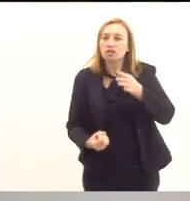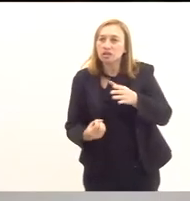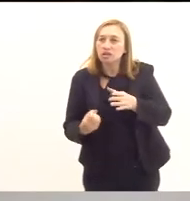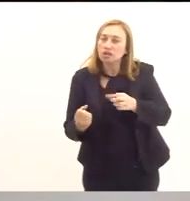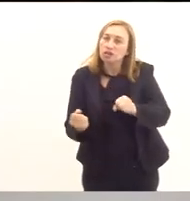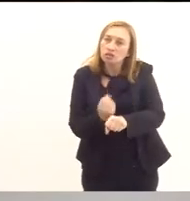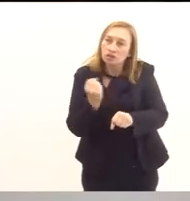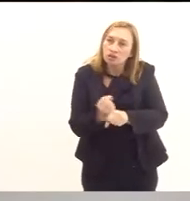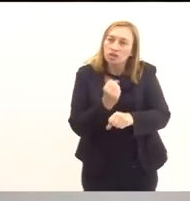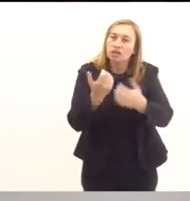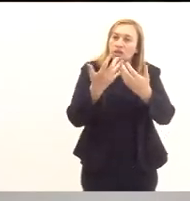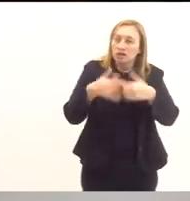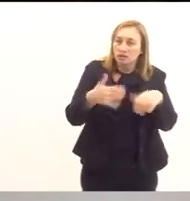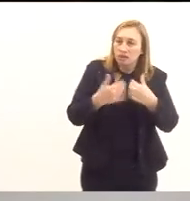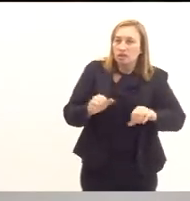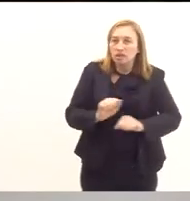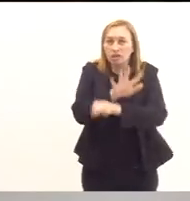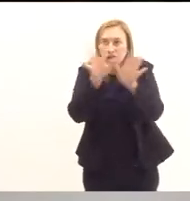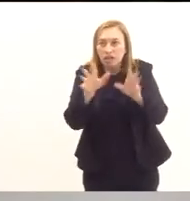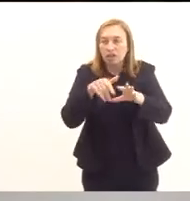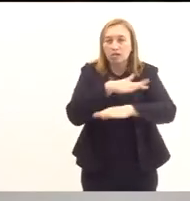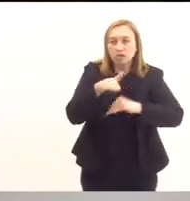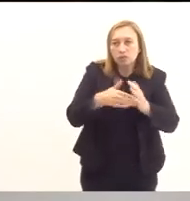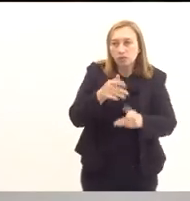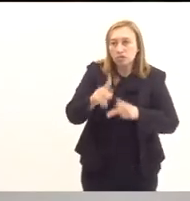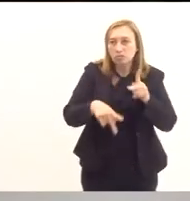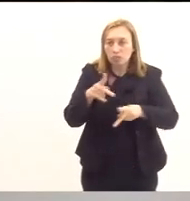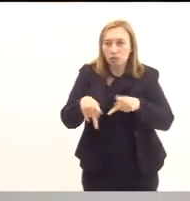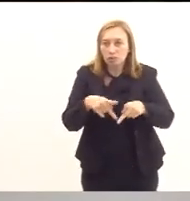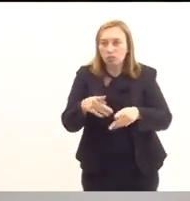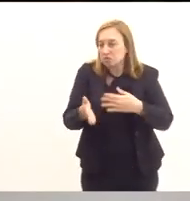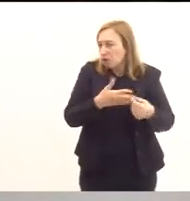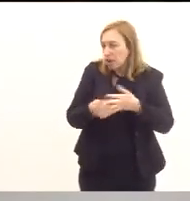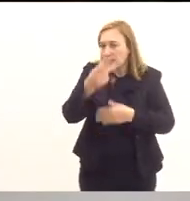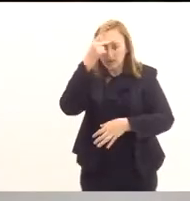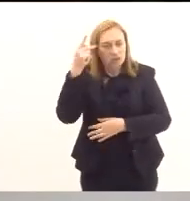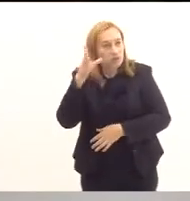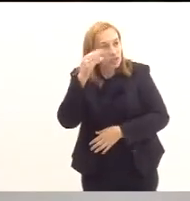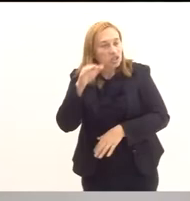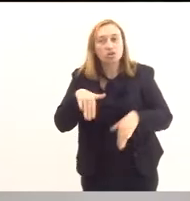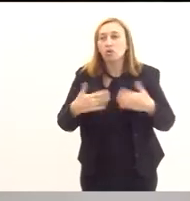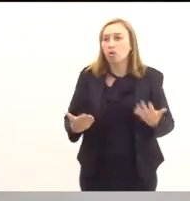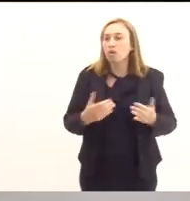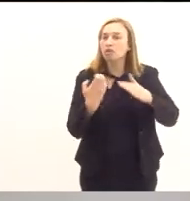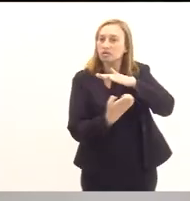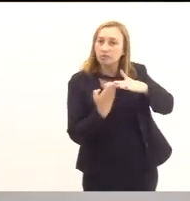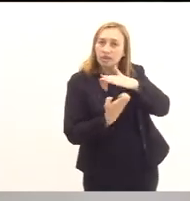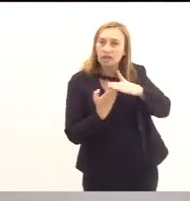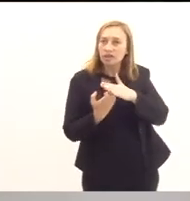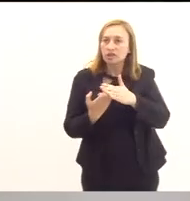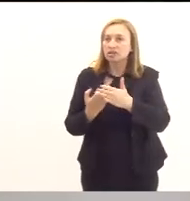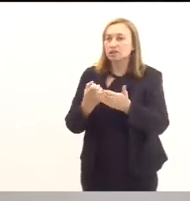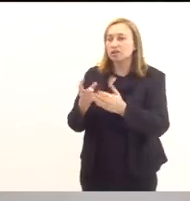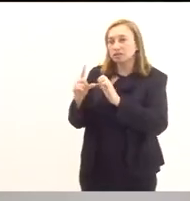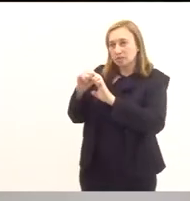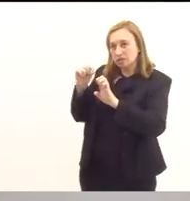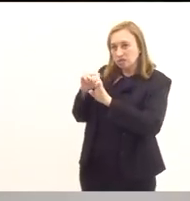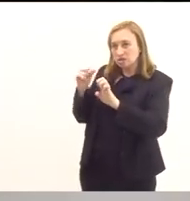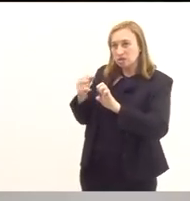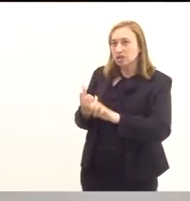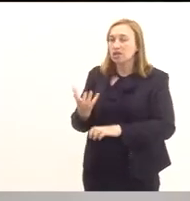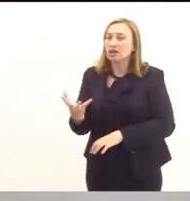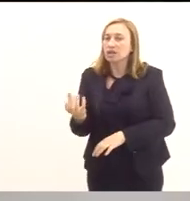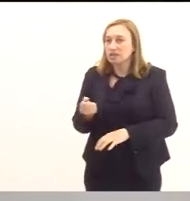Petrópolis para que fique claro para toda a população e para qualquer um que tem interesse Quais foram as empresas as quais foram os empreendedores que